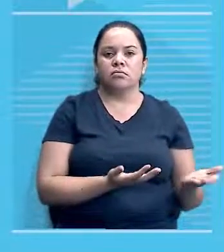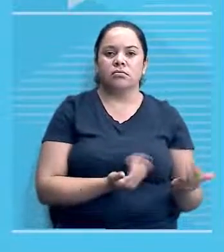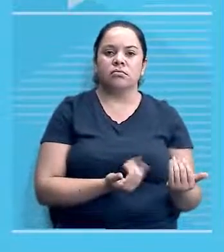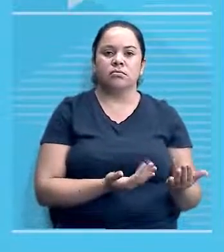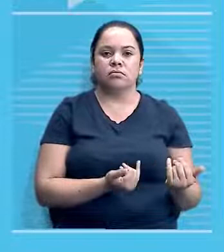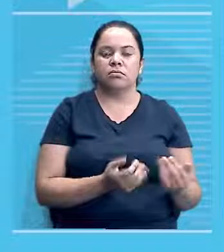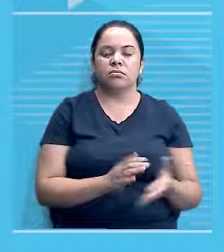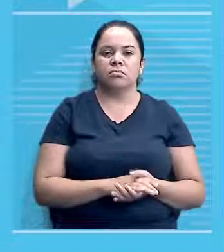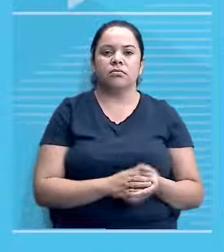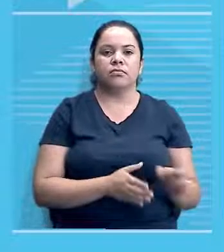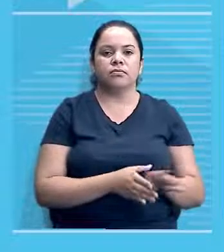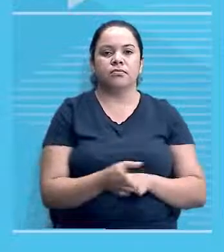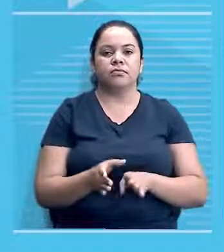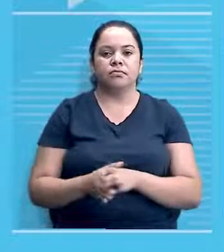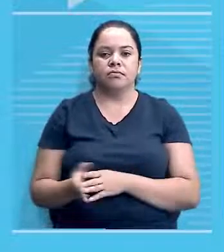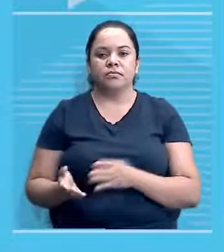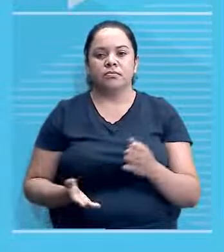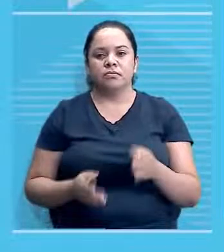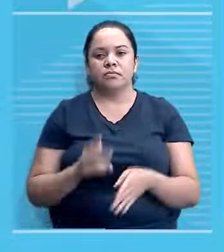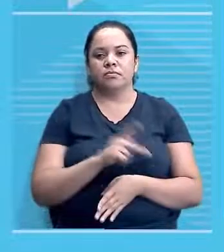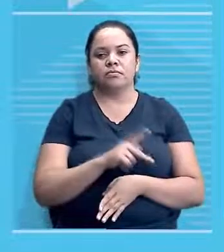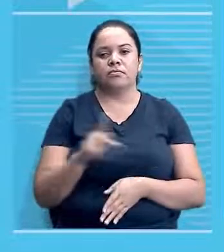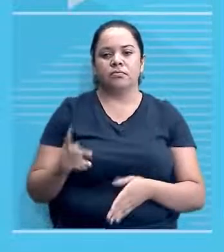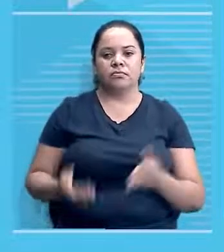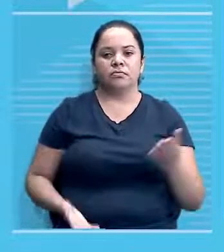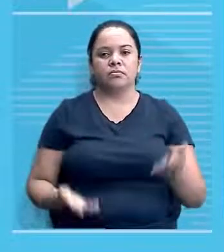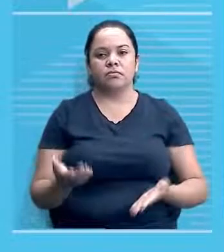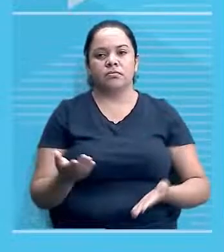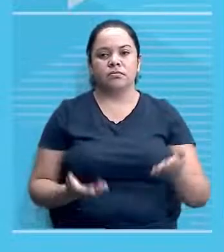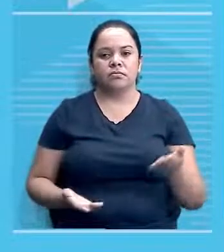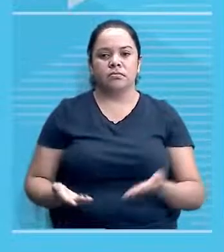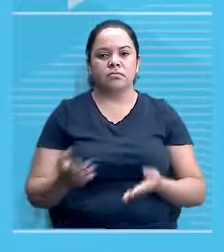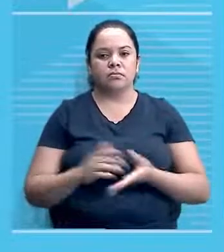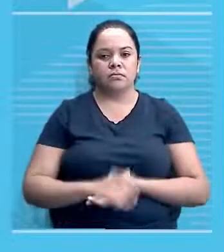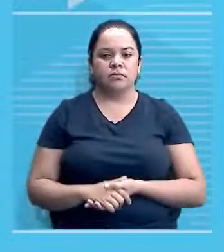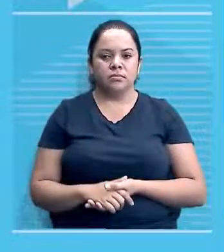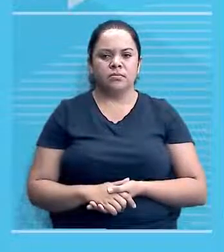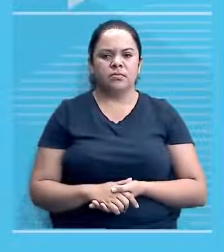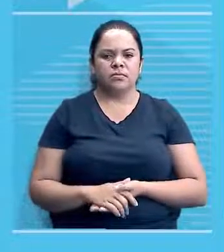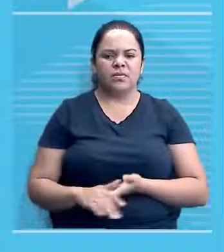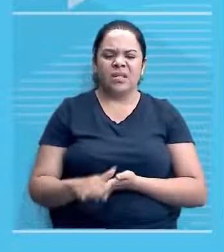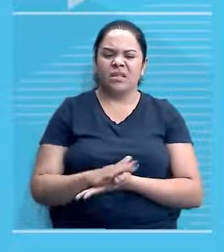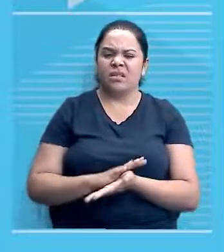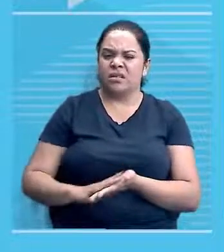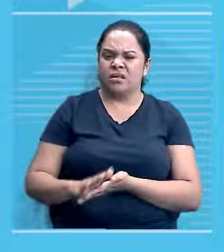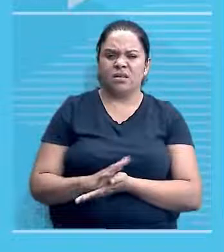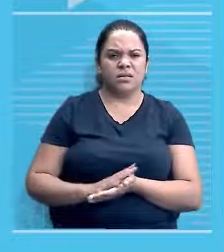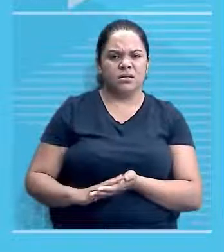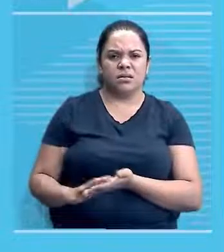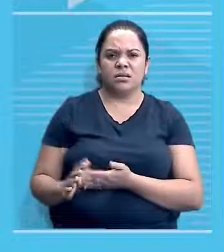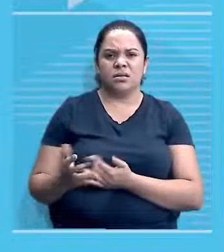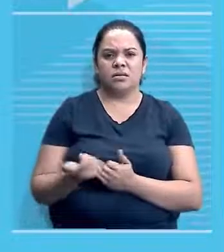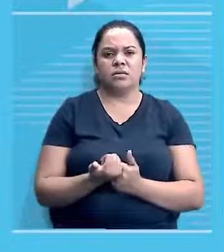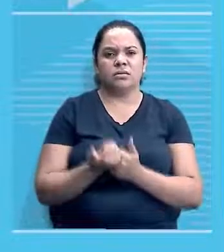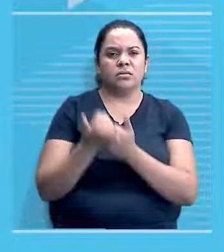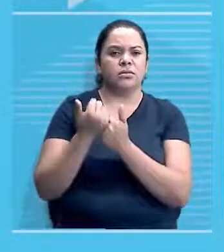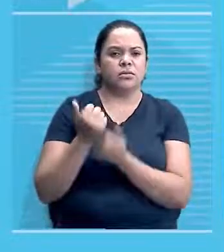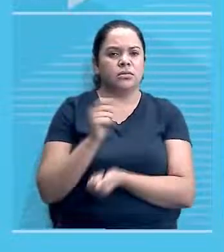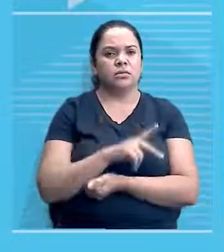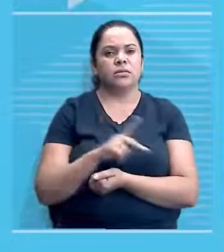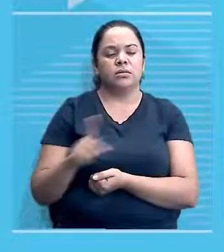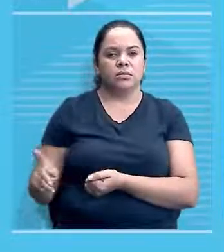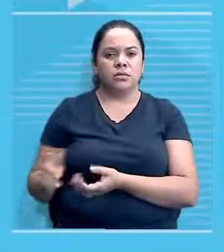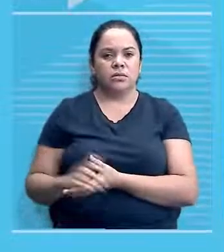professor é nada substitui o professor então a juventude